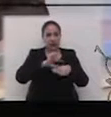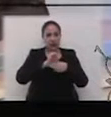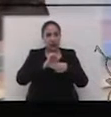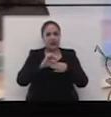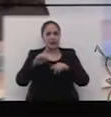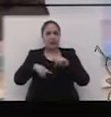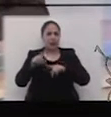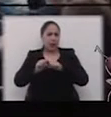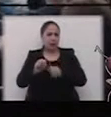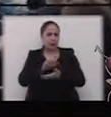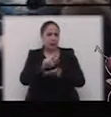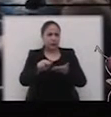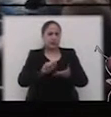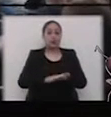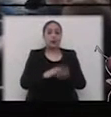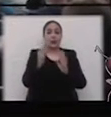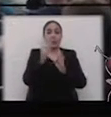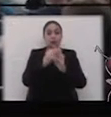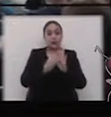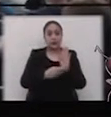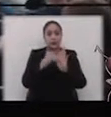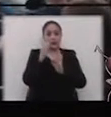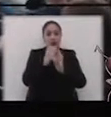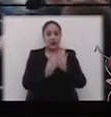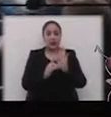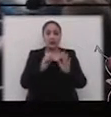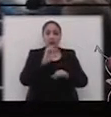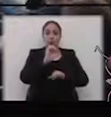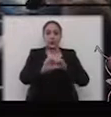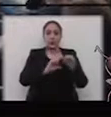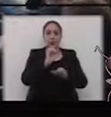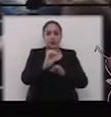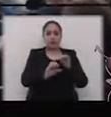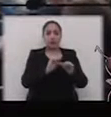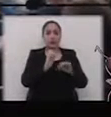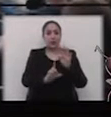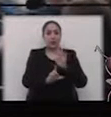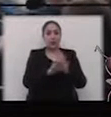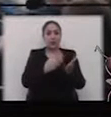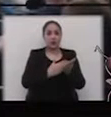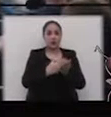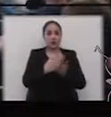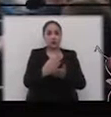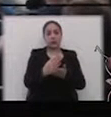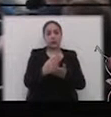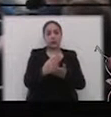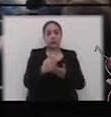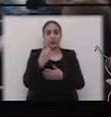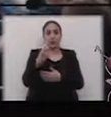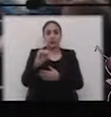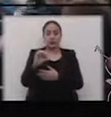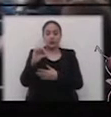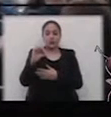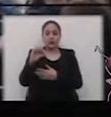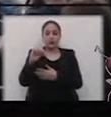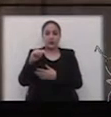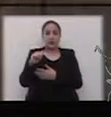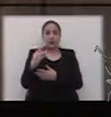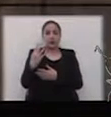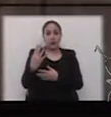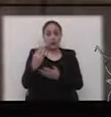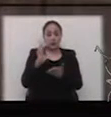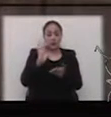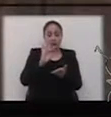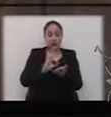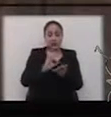e fiambrerias. O conteúdo do decreto modifica uma norma em vigor desde 1974